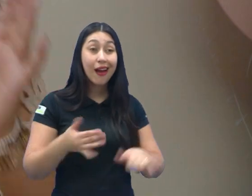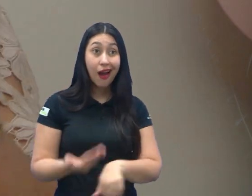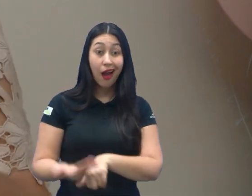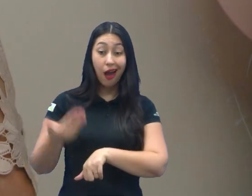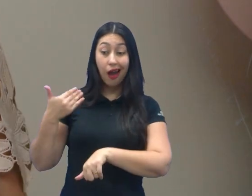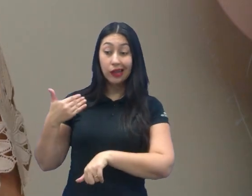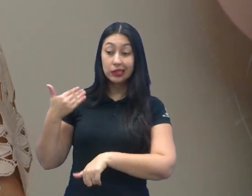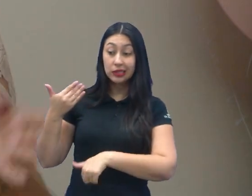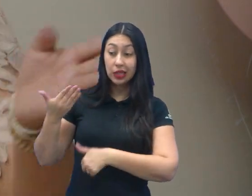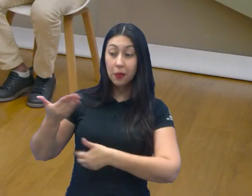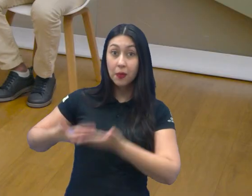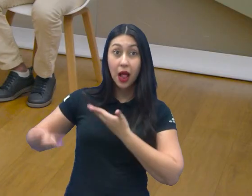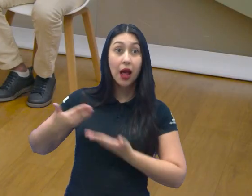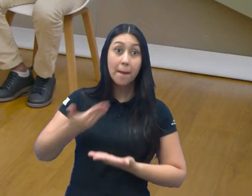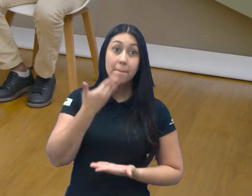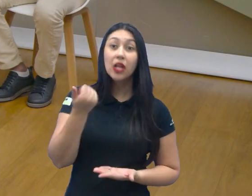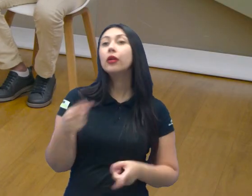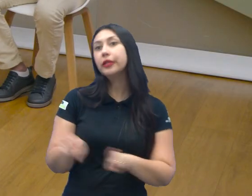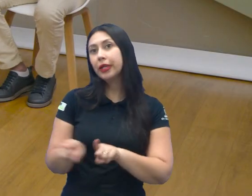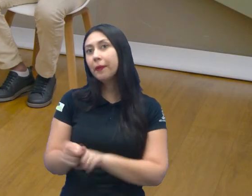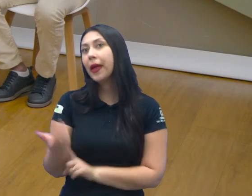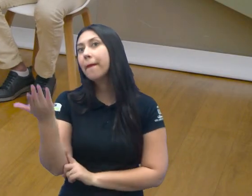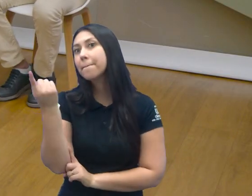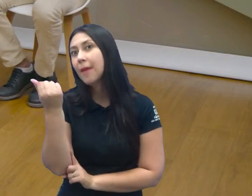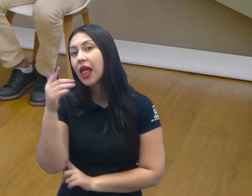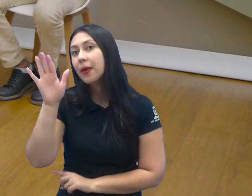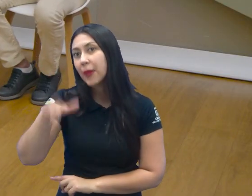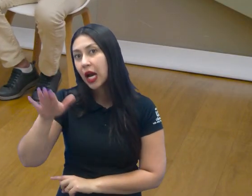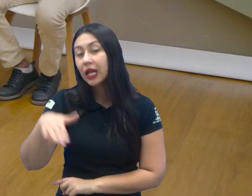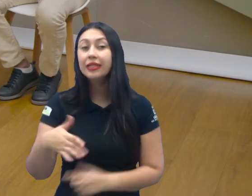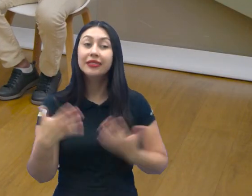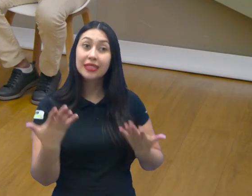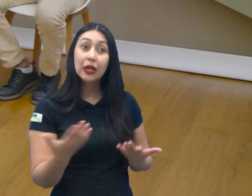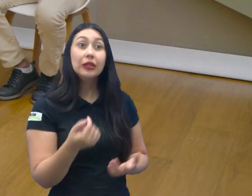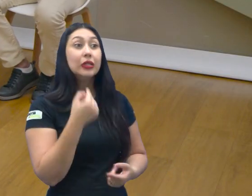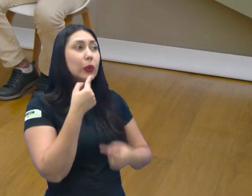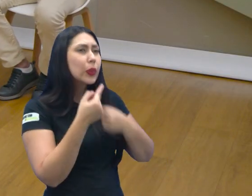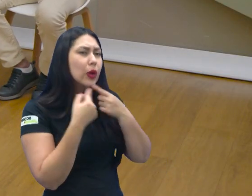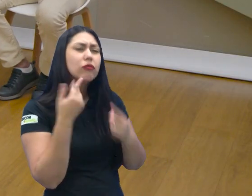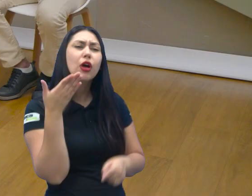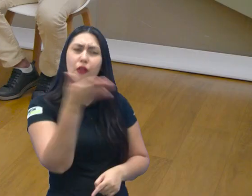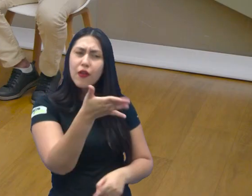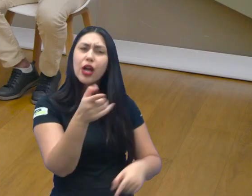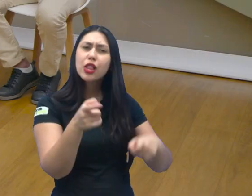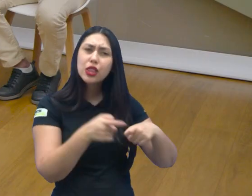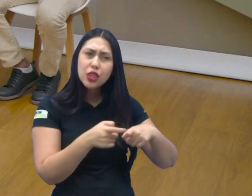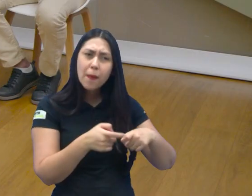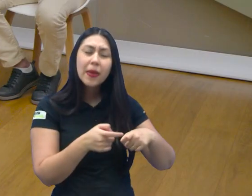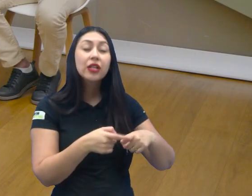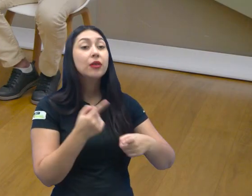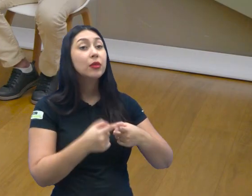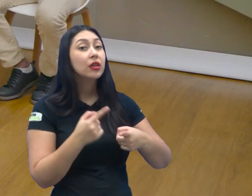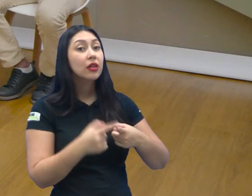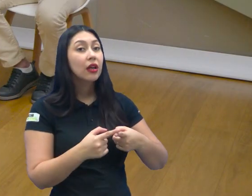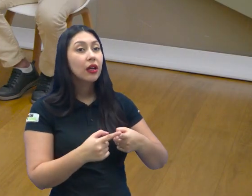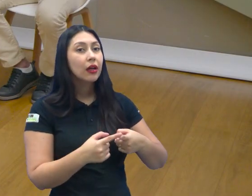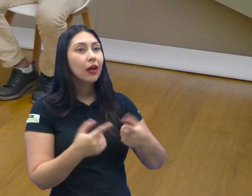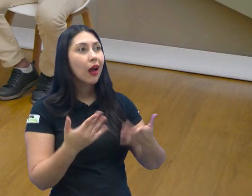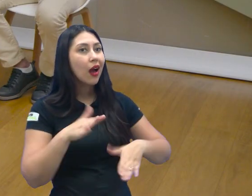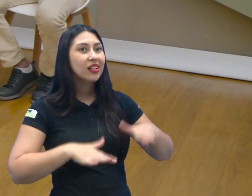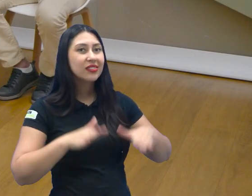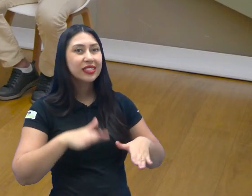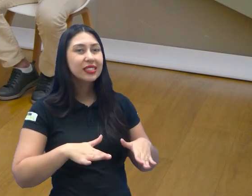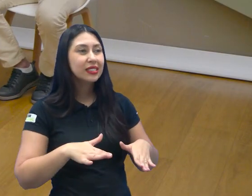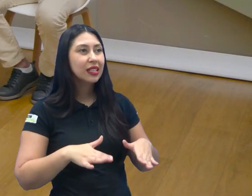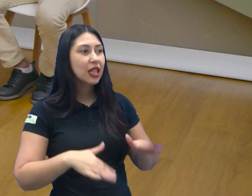tratar. E mais barato. Muito mais. Claro. Então, na dúvida, procure o ortopedista, Sim. não custa nada fazer. Porque a gente não coloca lá, a gente não costuma colocar na nossa